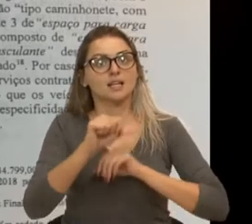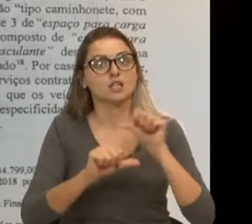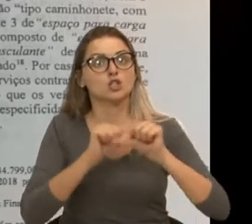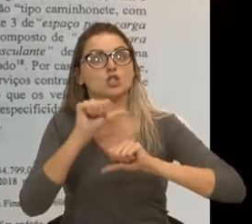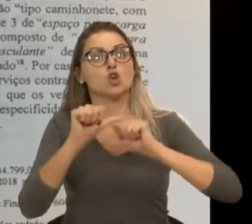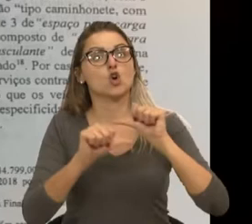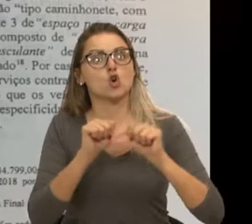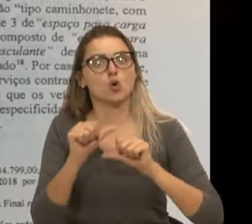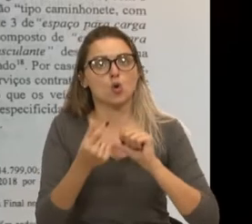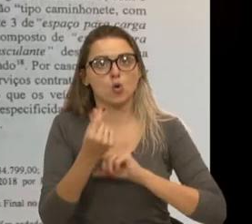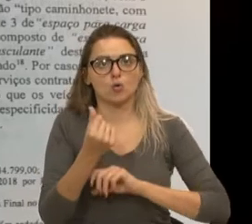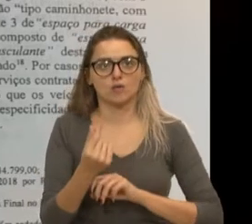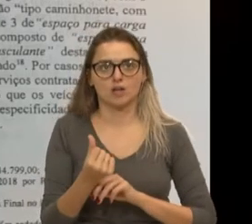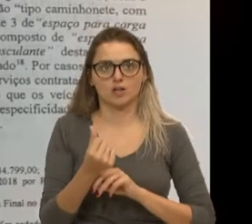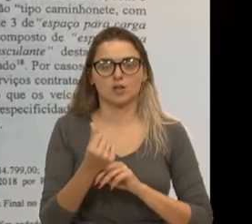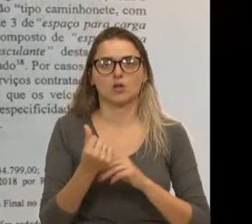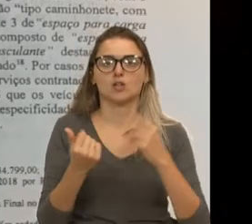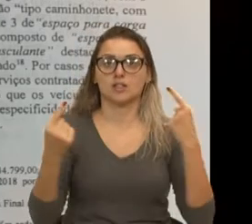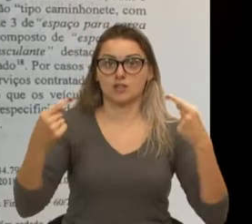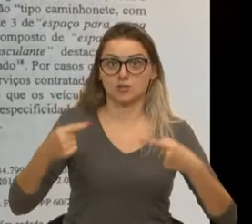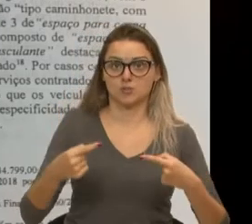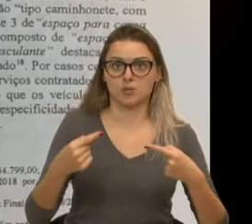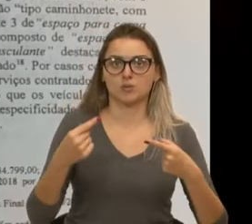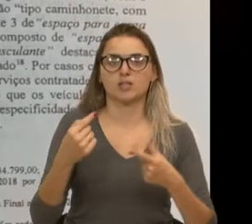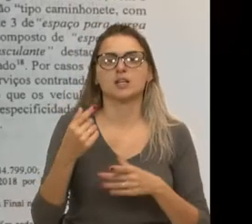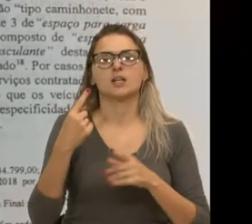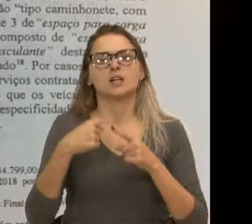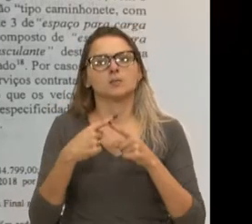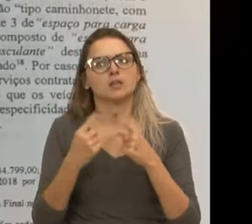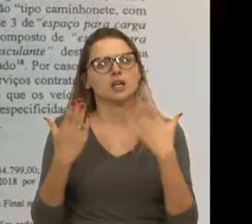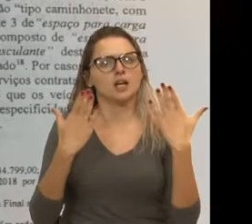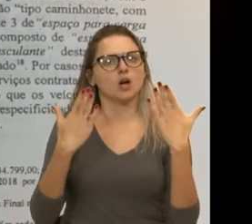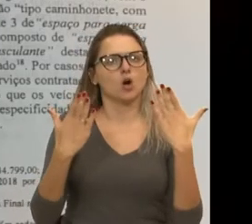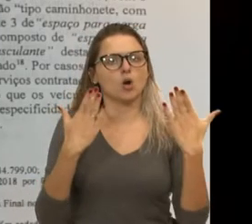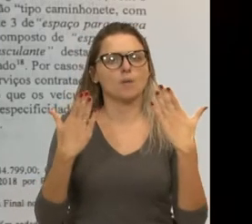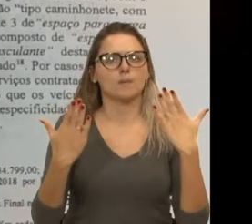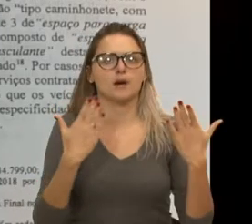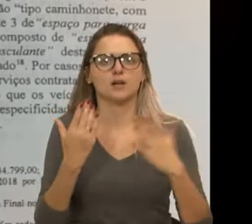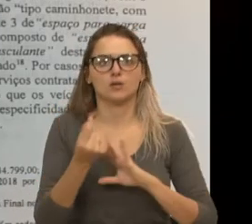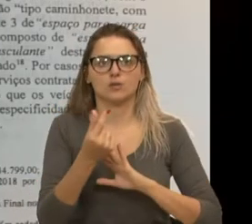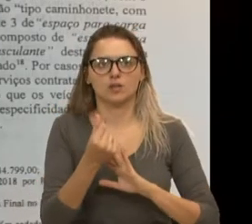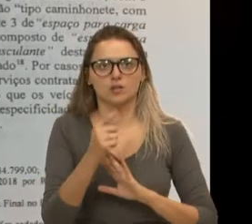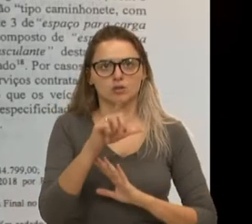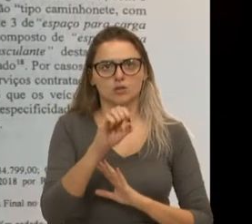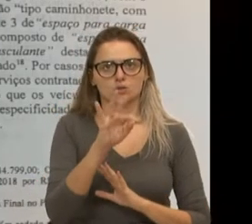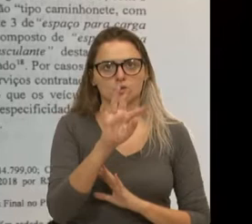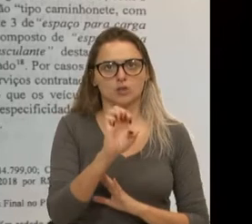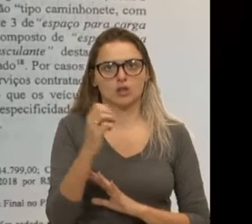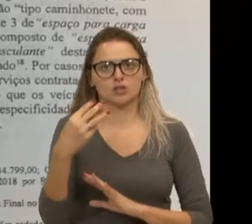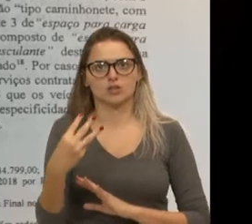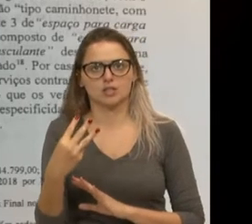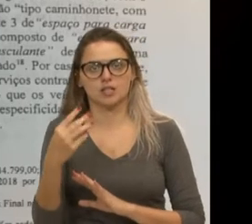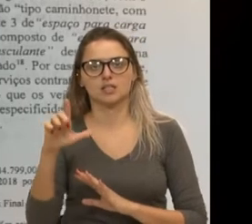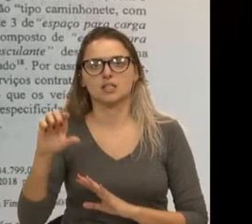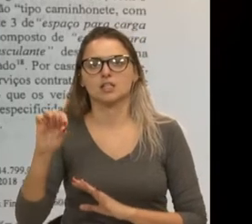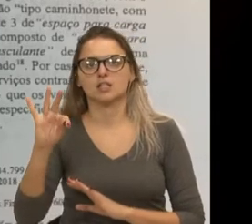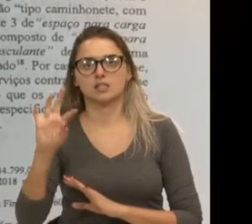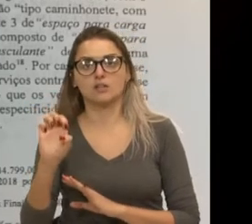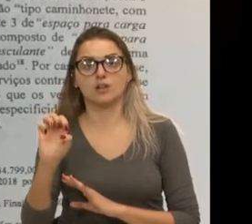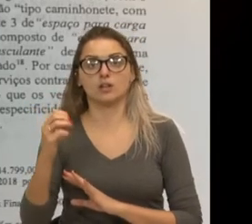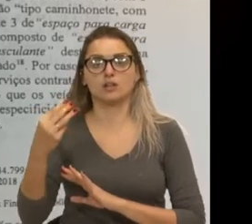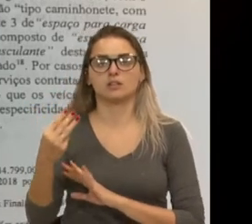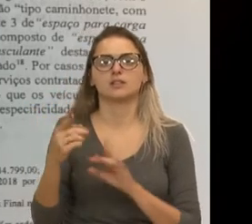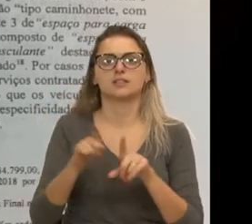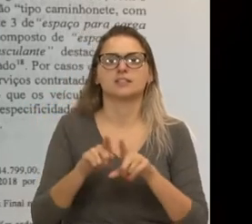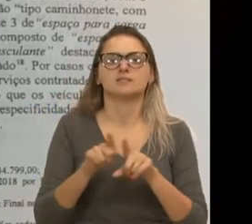pregão presencial 48, porém, ao confrontarmos o valor negociado no lote 3 com o valor do lote 2, nos quais